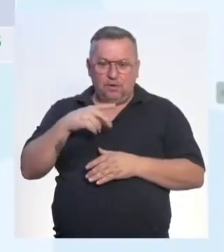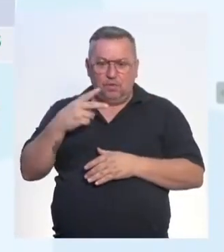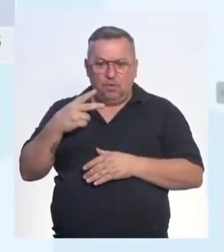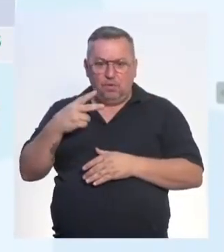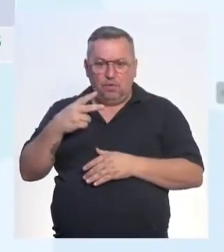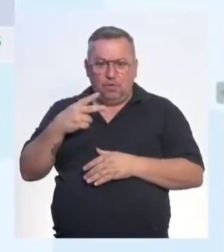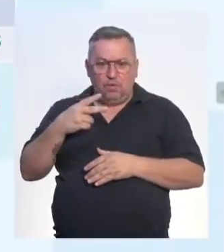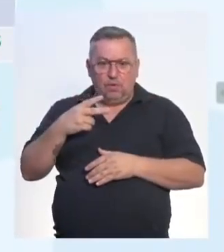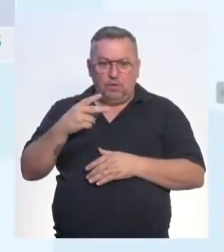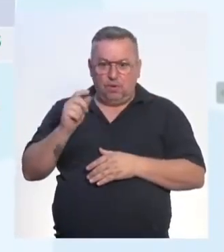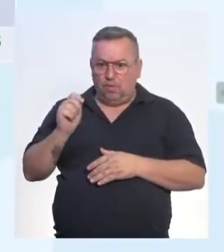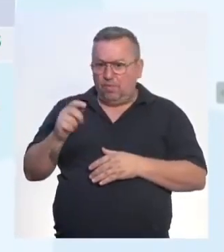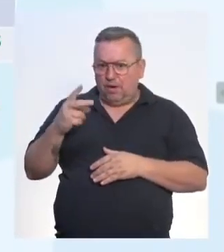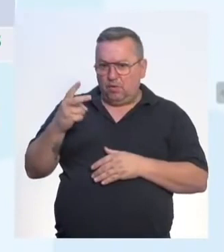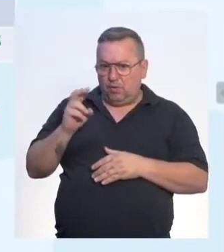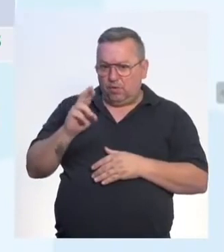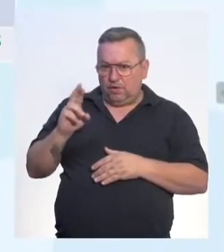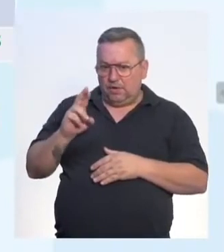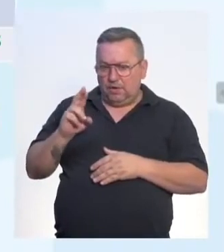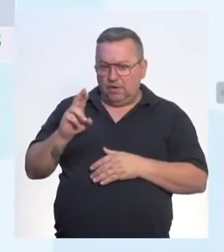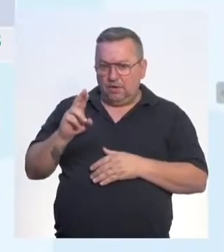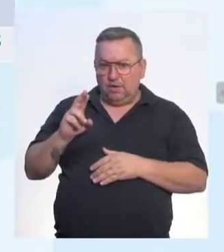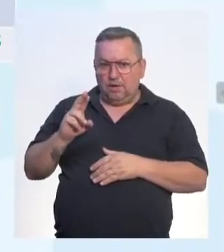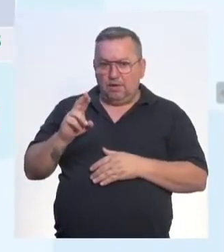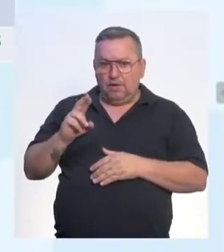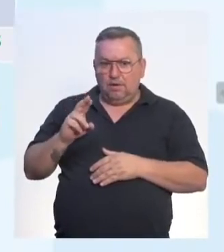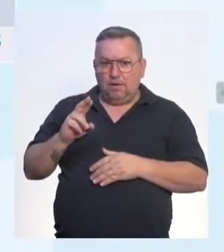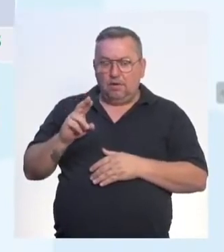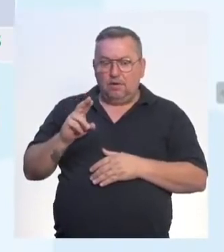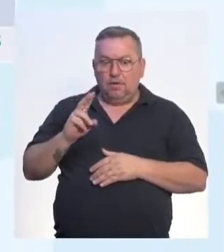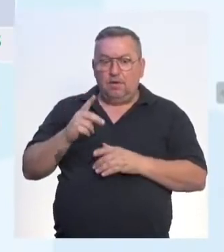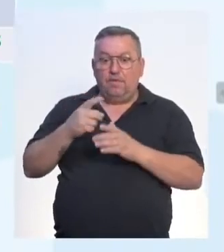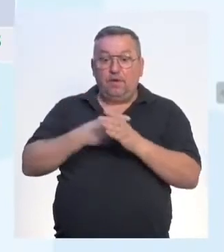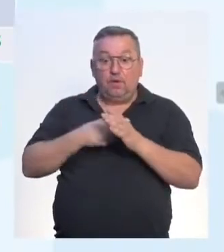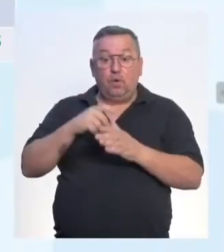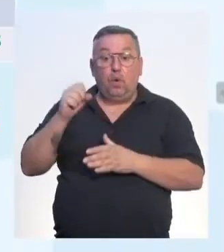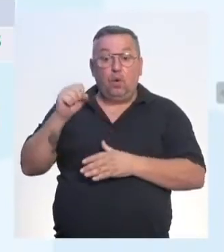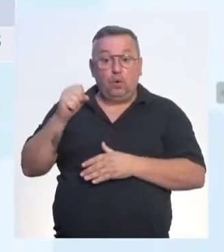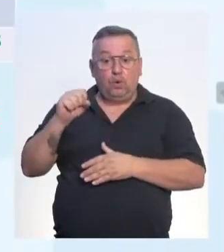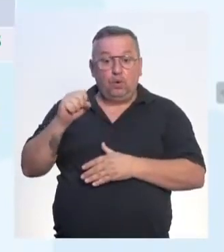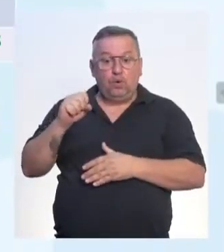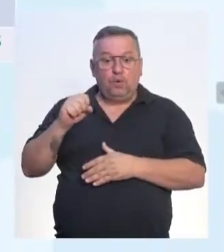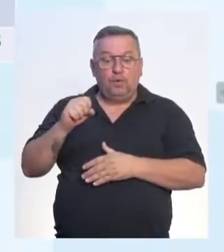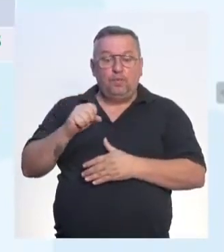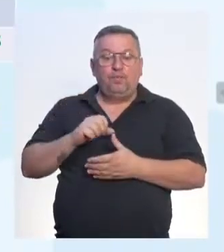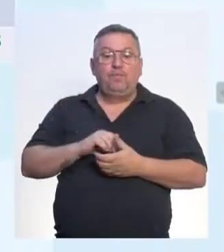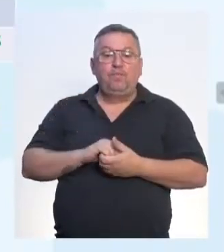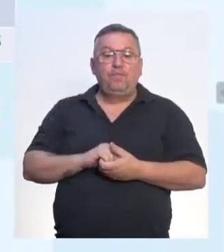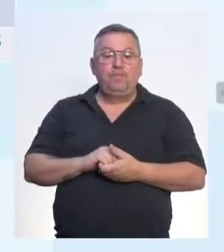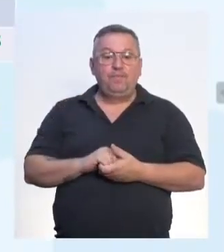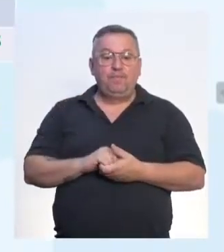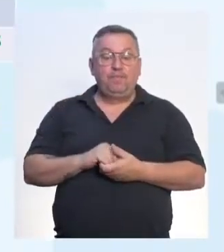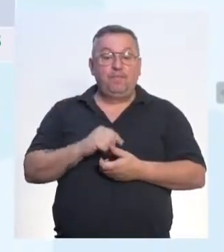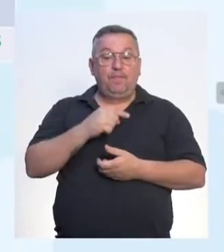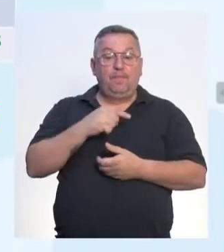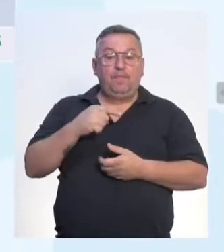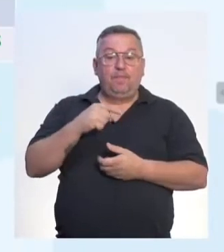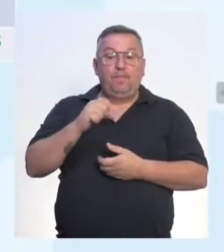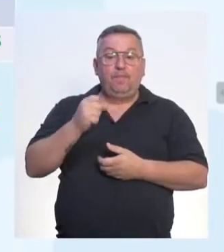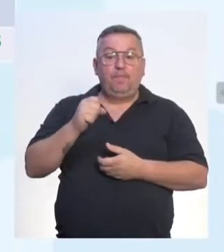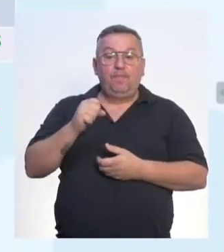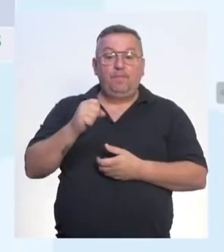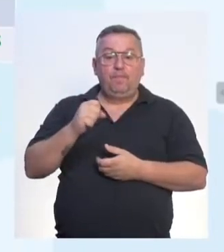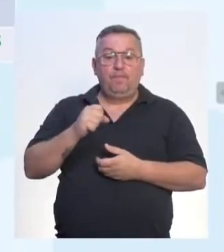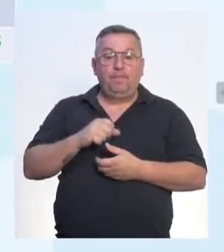eu continuo, eu pago, né, a dívida dos 10, mas eu continuo devendo, né? Então, eu tenho que simbolizar esse 8